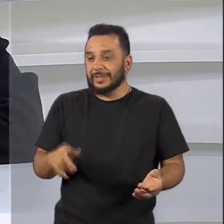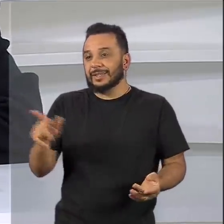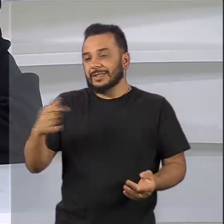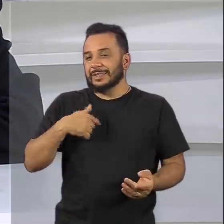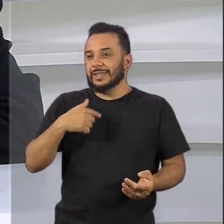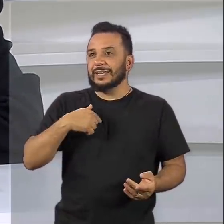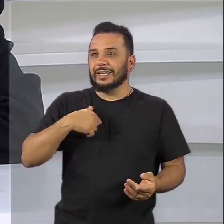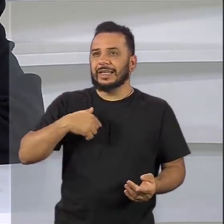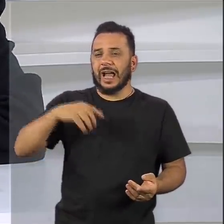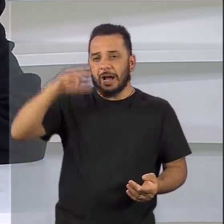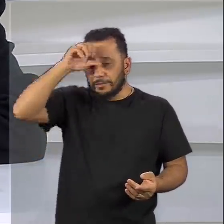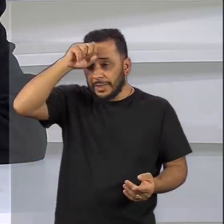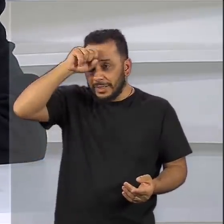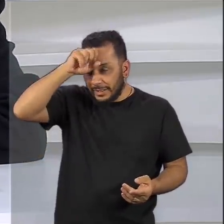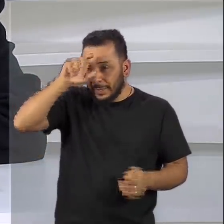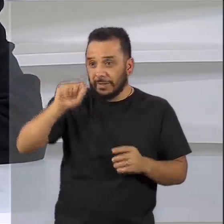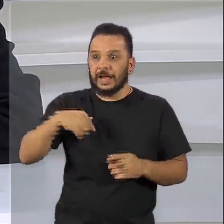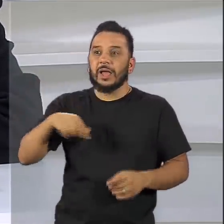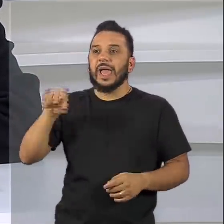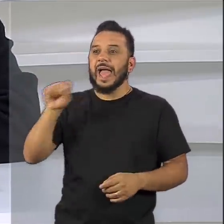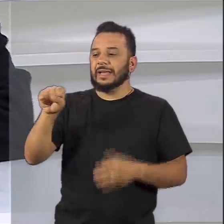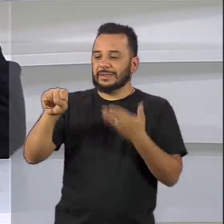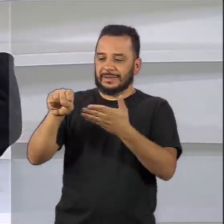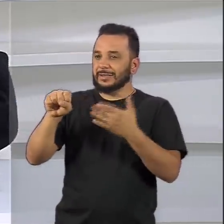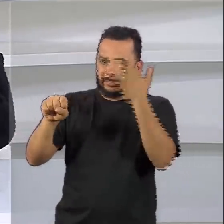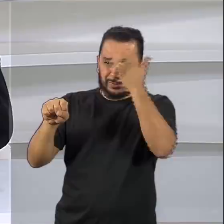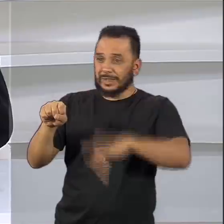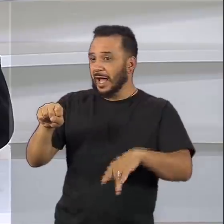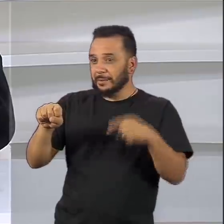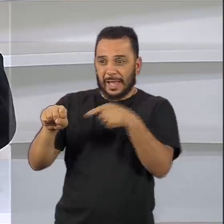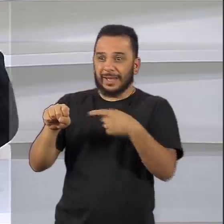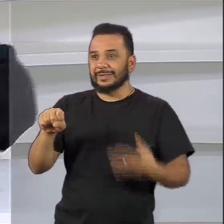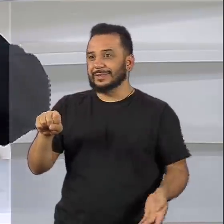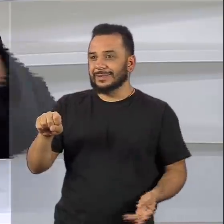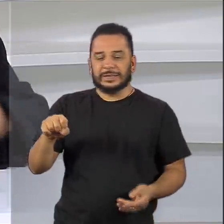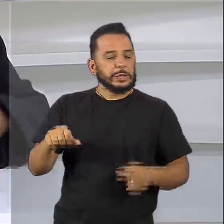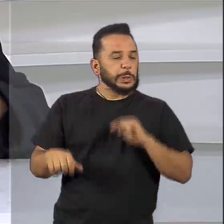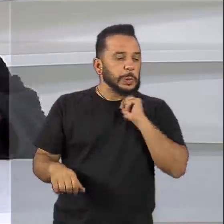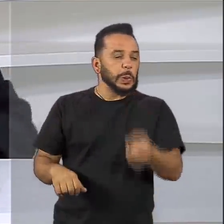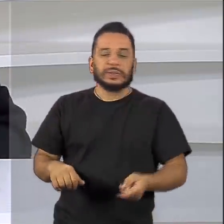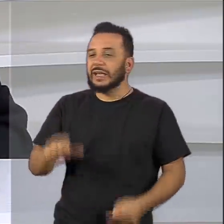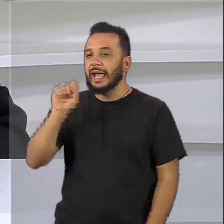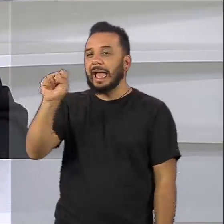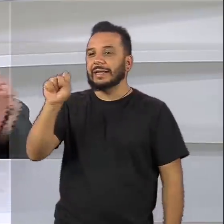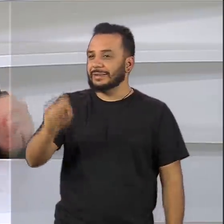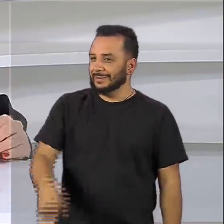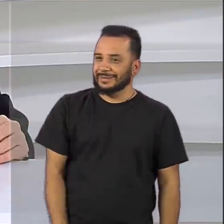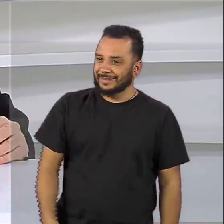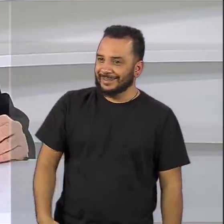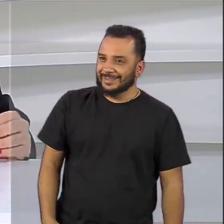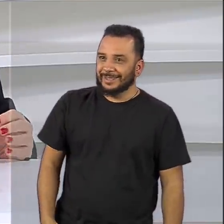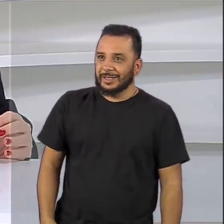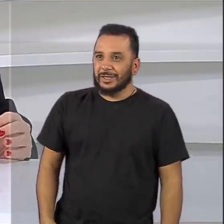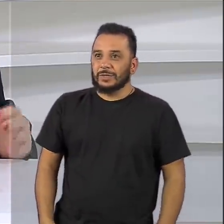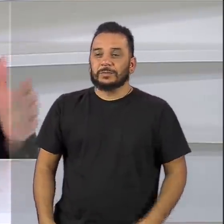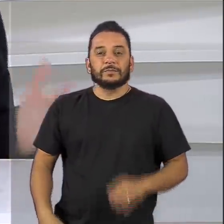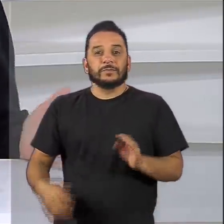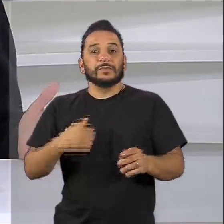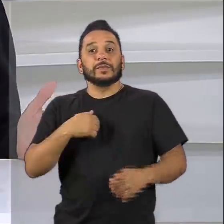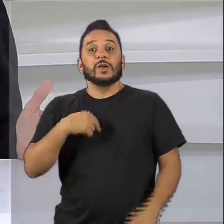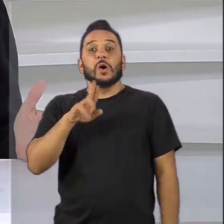O Daciolo, ele não consegue falar. Vocês já repararam isso? Ele não fala o S. Os